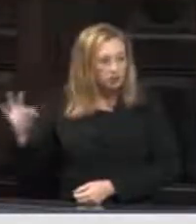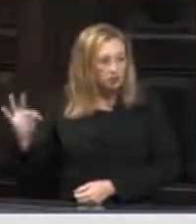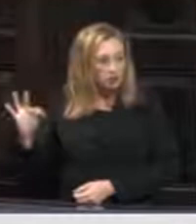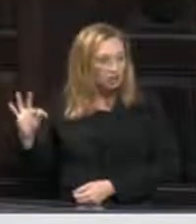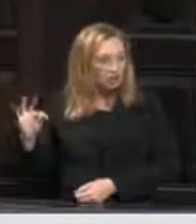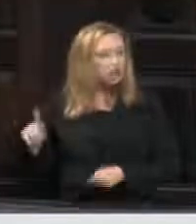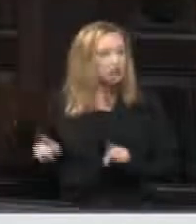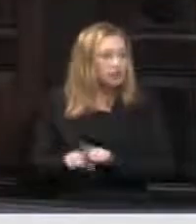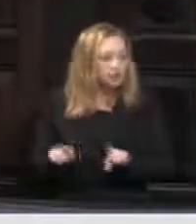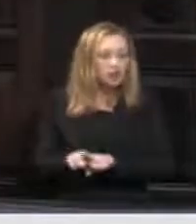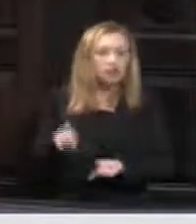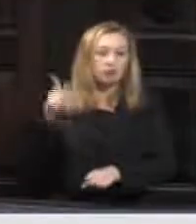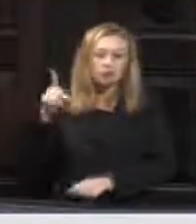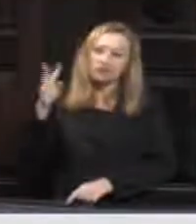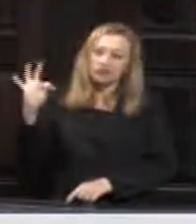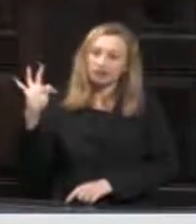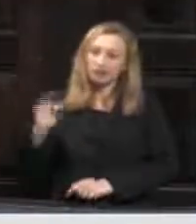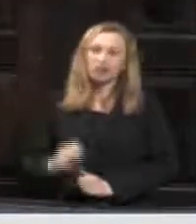tem no PT.